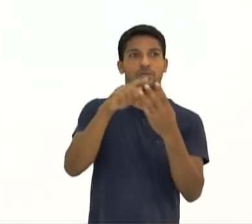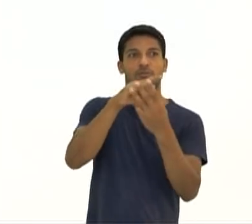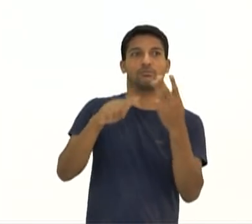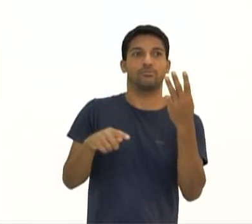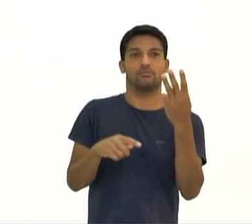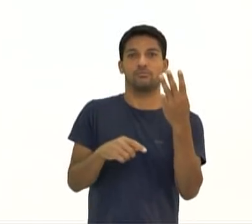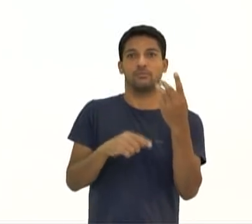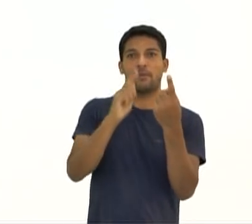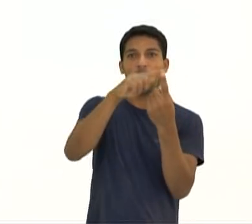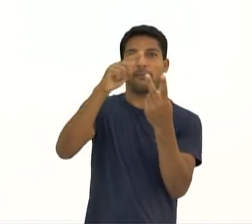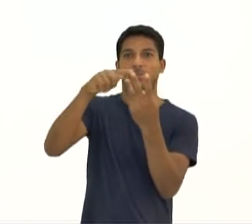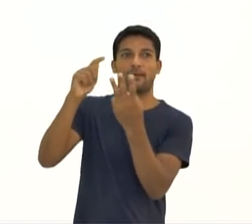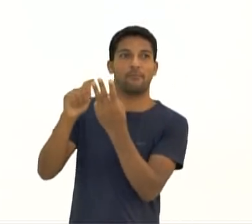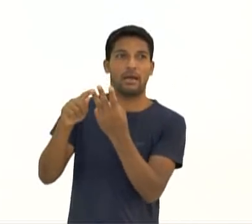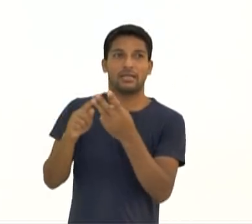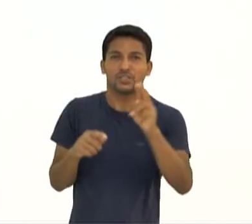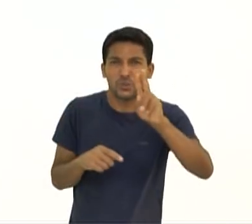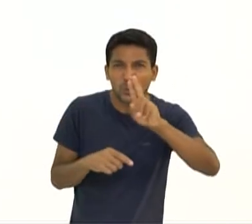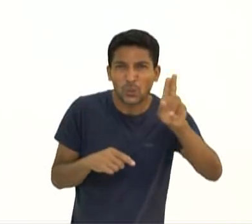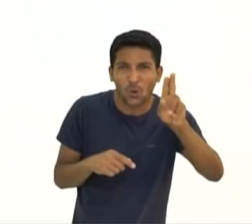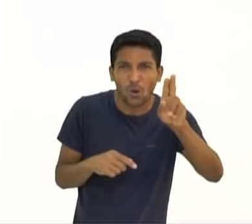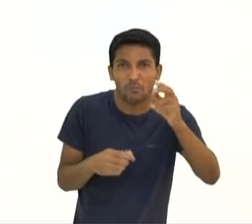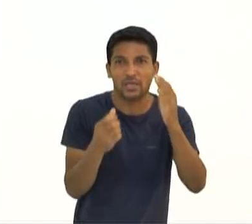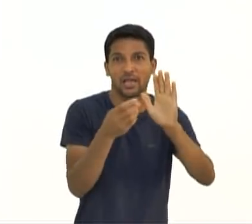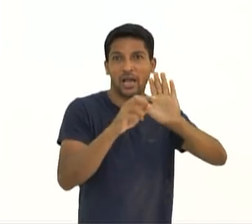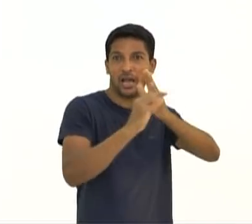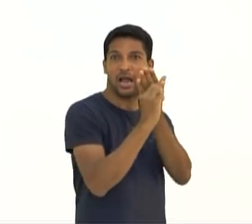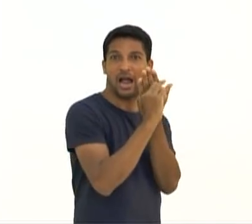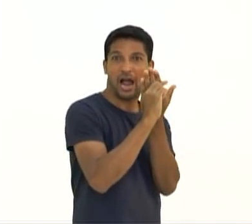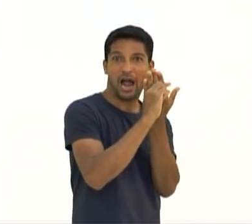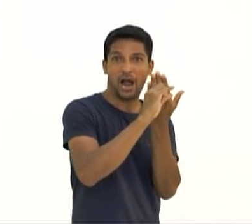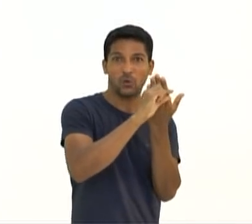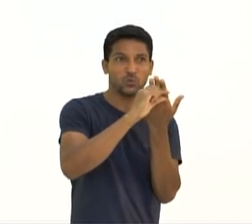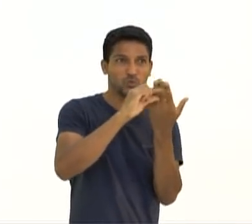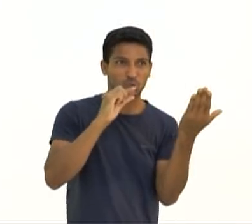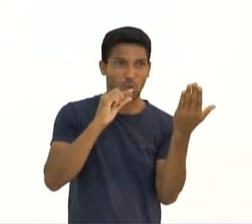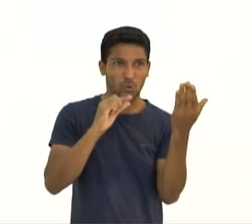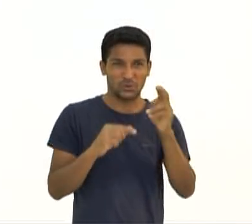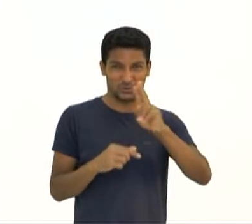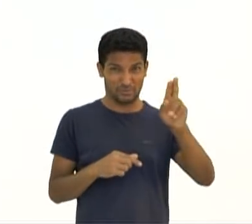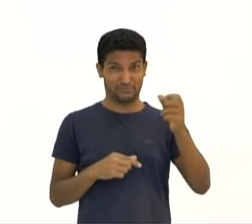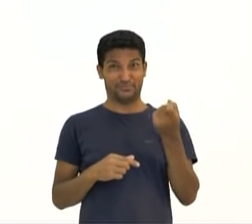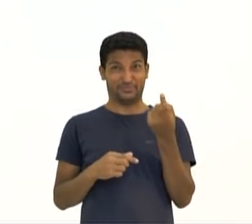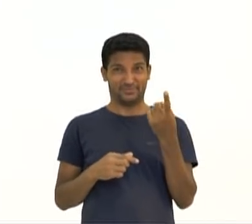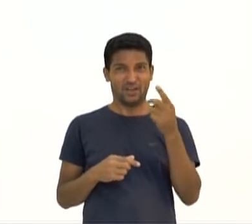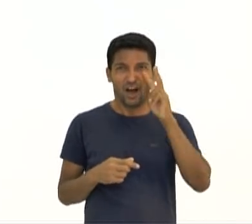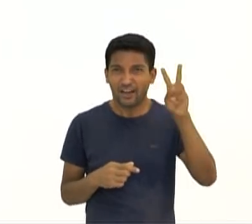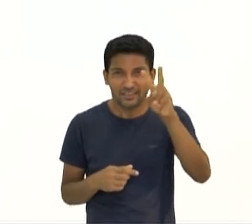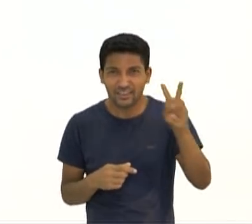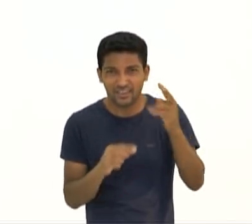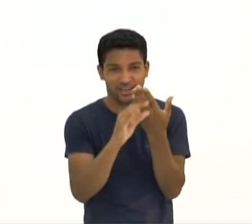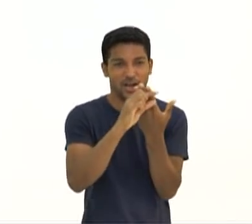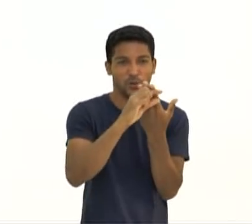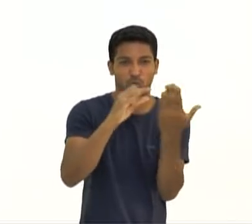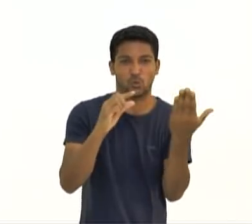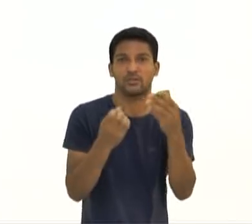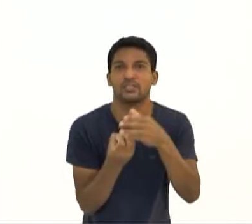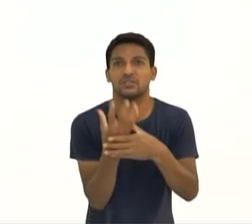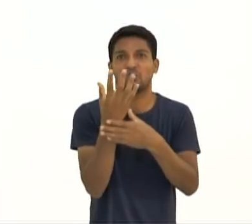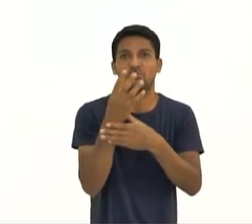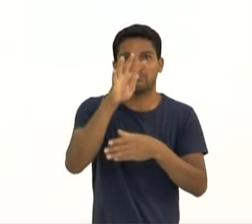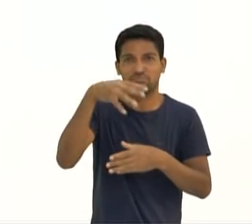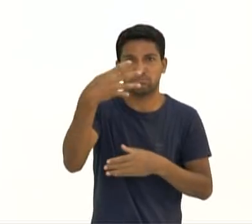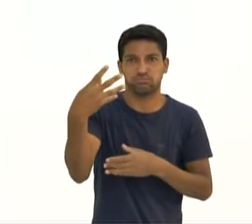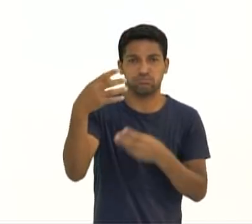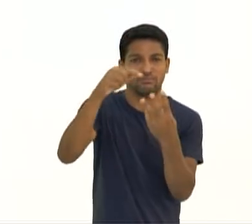esse cara que eu não me atrevo a falar o nome, velho. Pelo Johann, tá bom? Vamos deixar ele resumido no Johann,